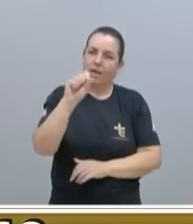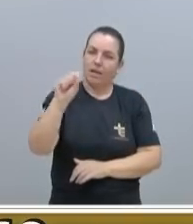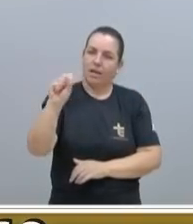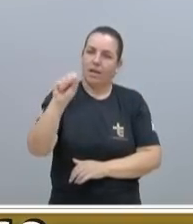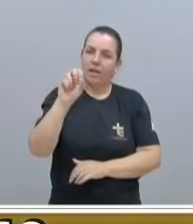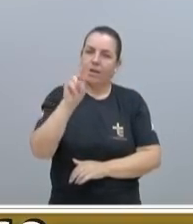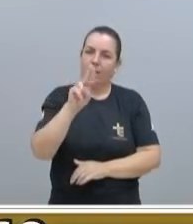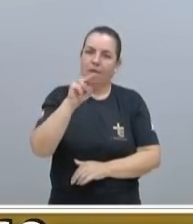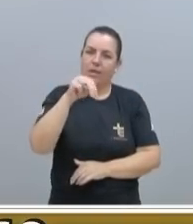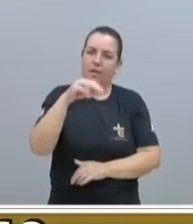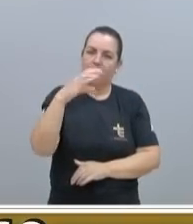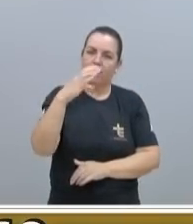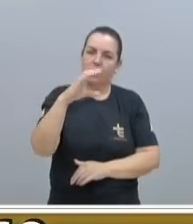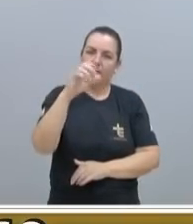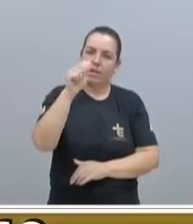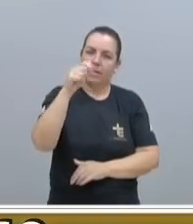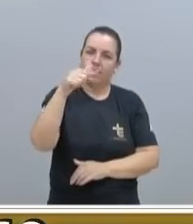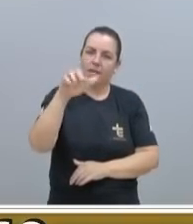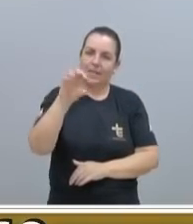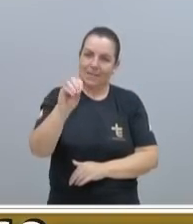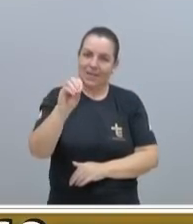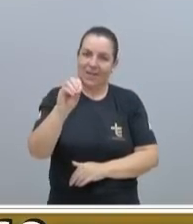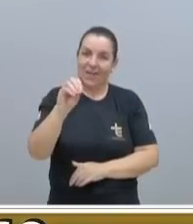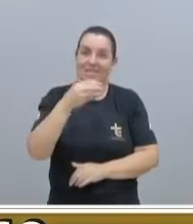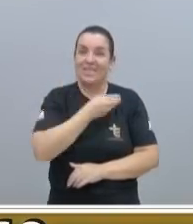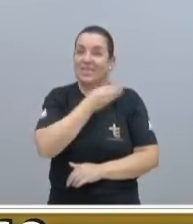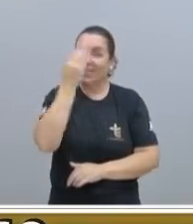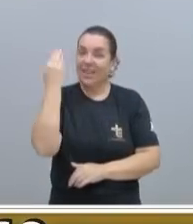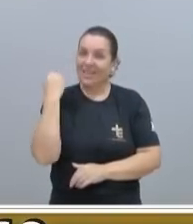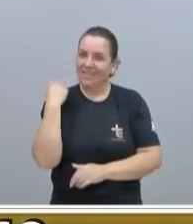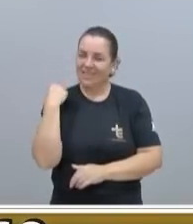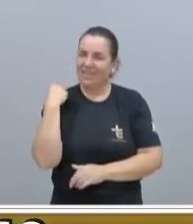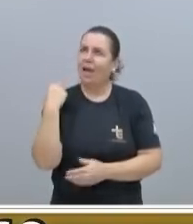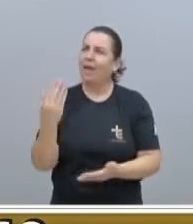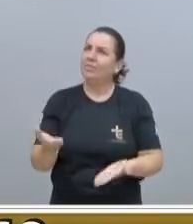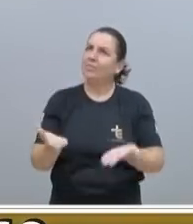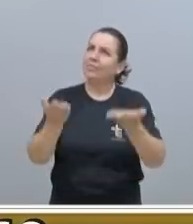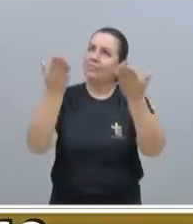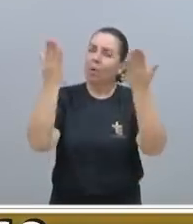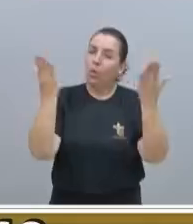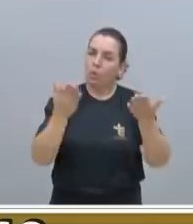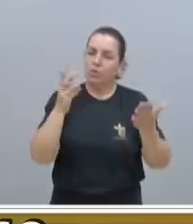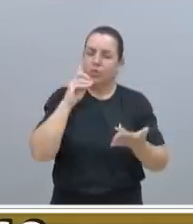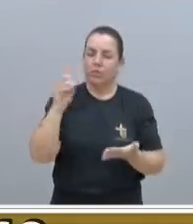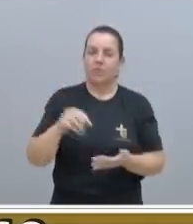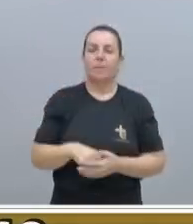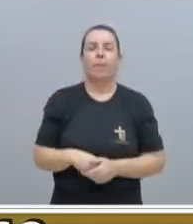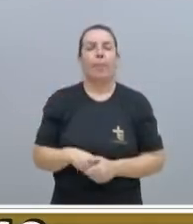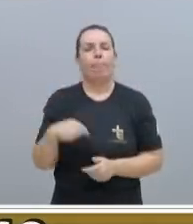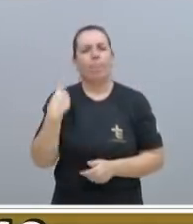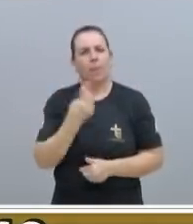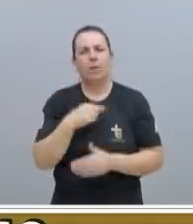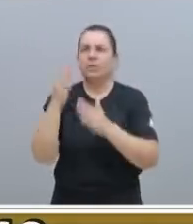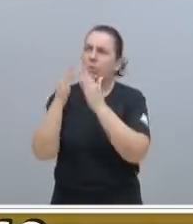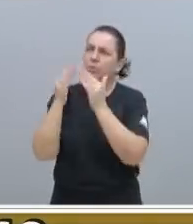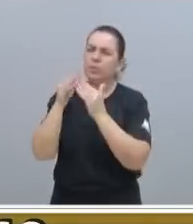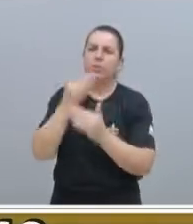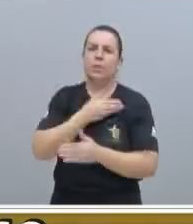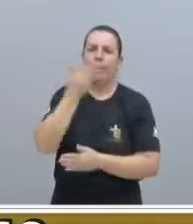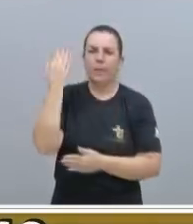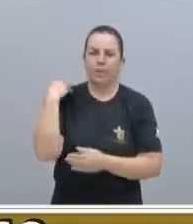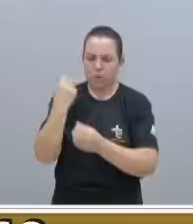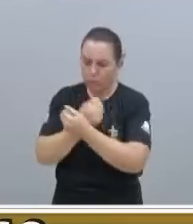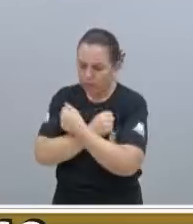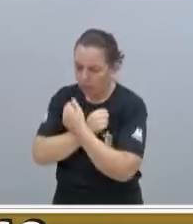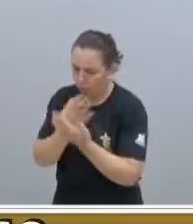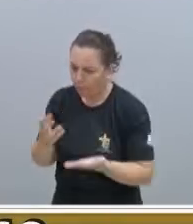mãe o nosso olhar nossa família no dos olhar da mãe de guadalupe e volta de dizer